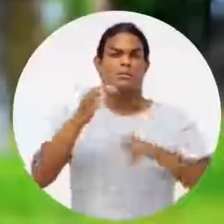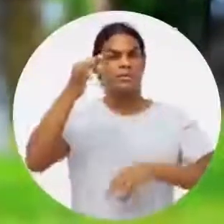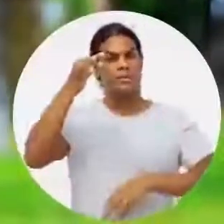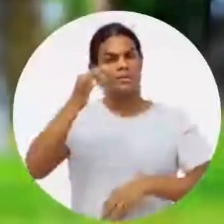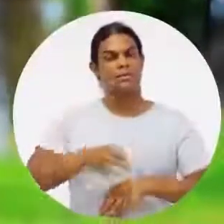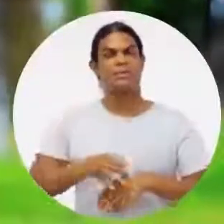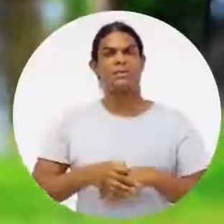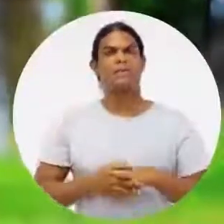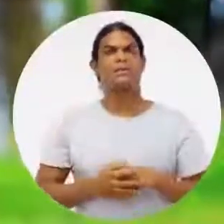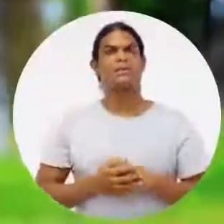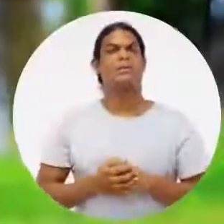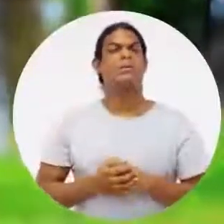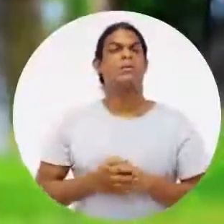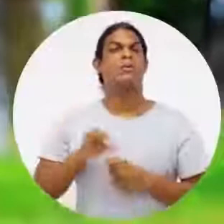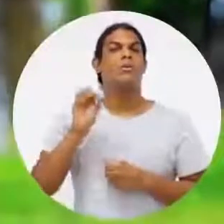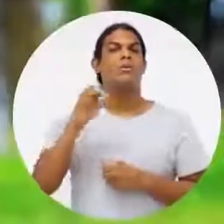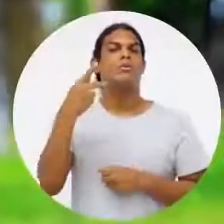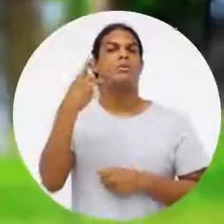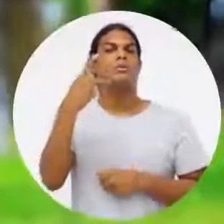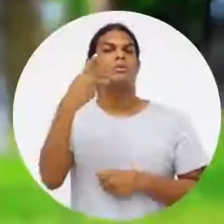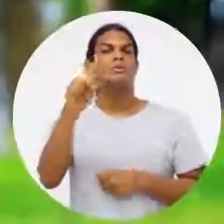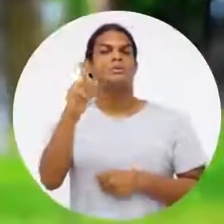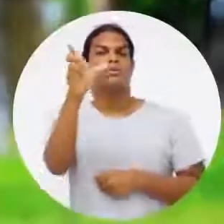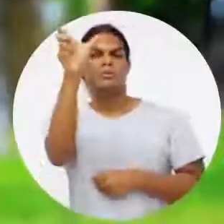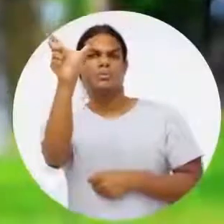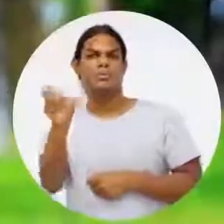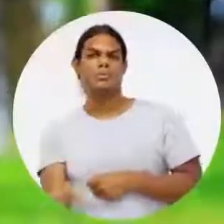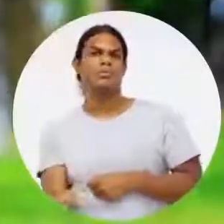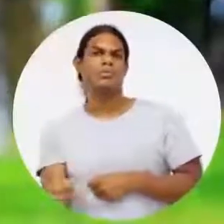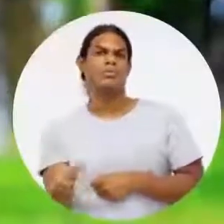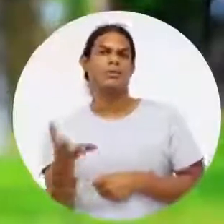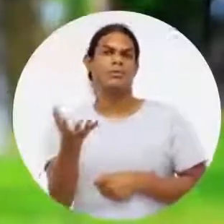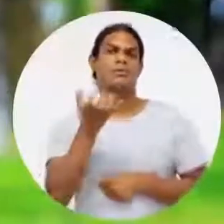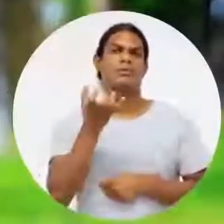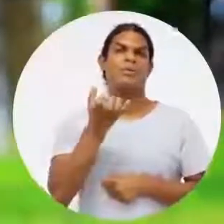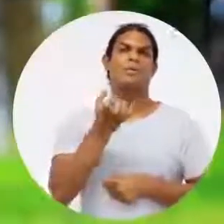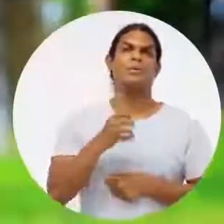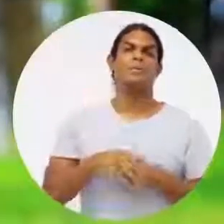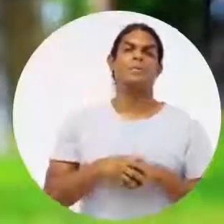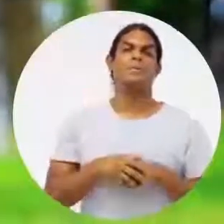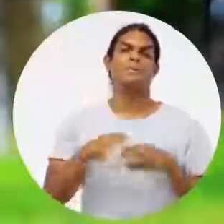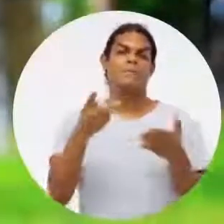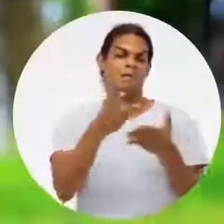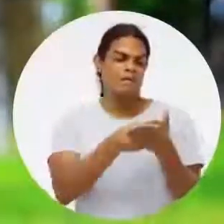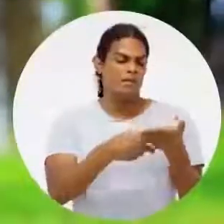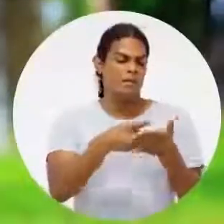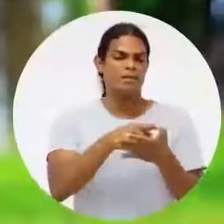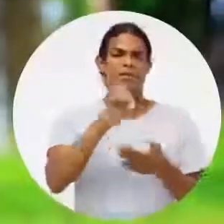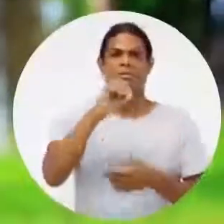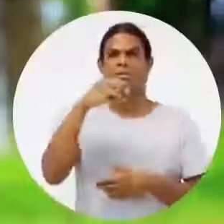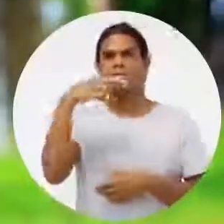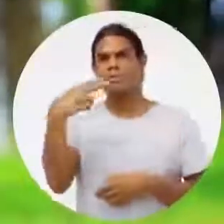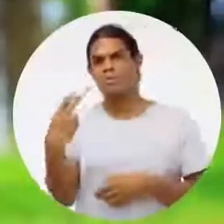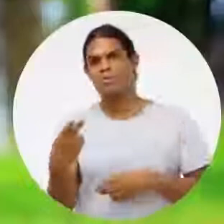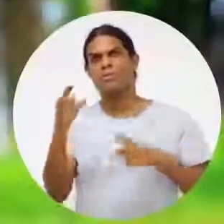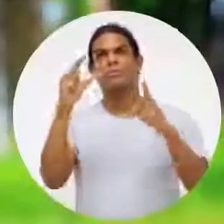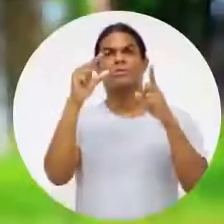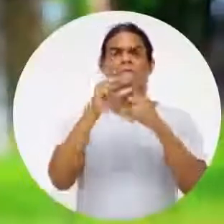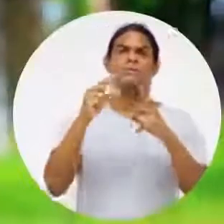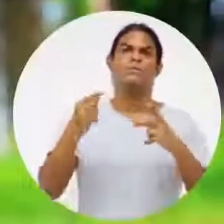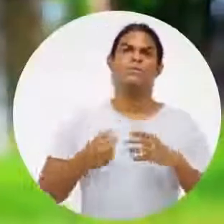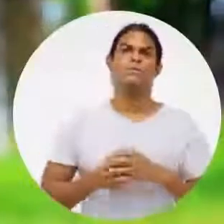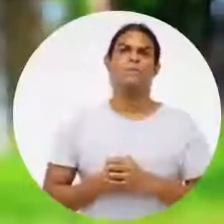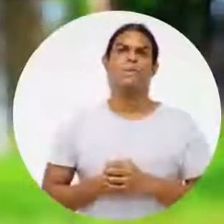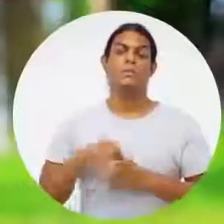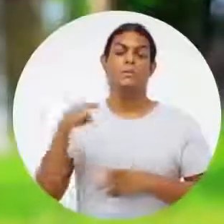que o seu usuário diz que deseja ou que ele necessita, seja por meio de palavras ou por meio de desenhos. Então,